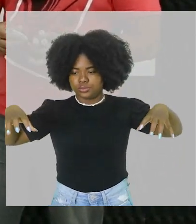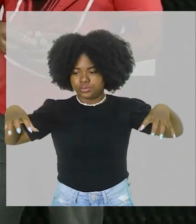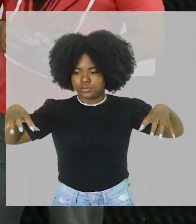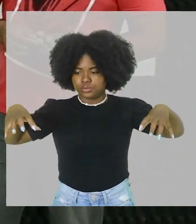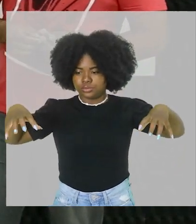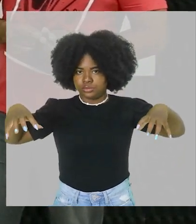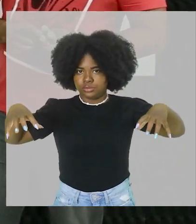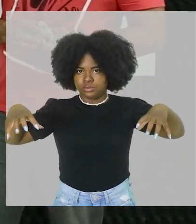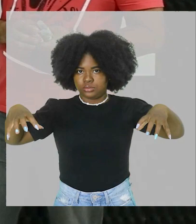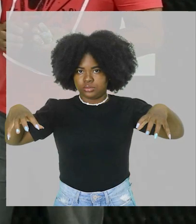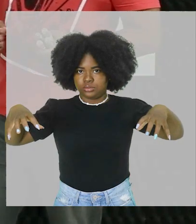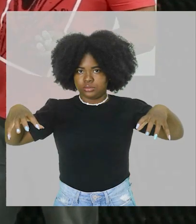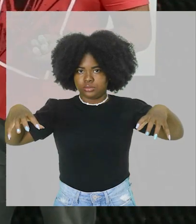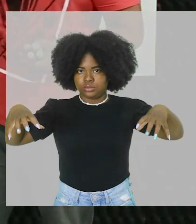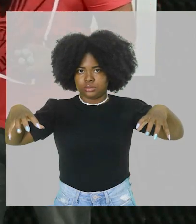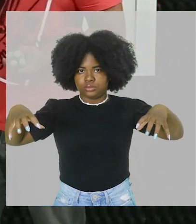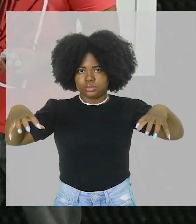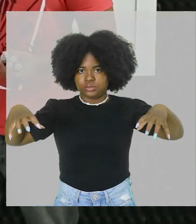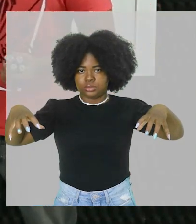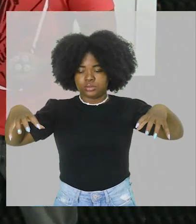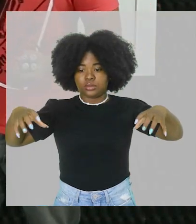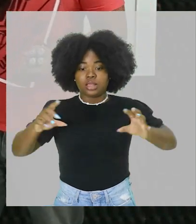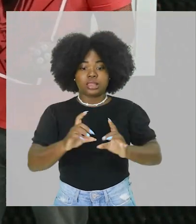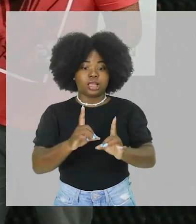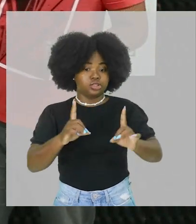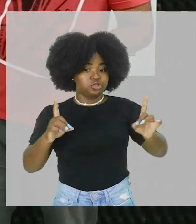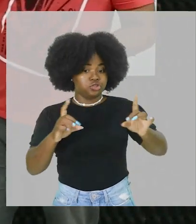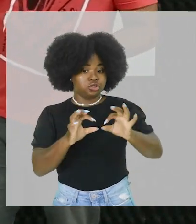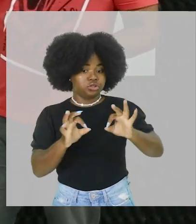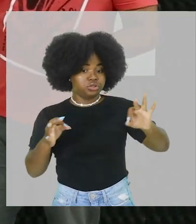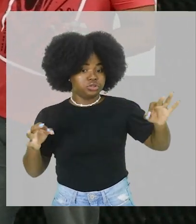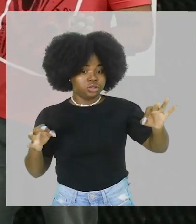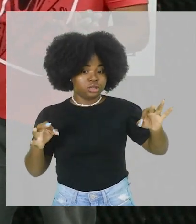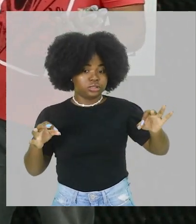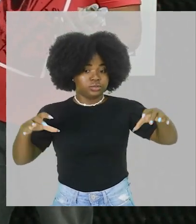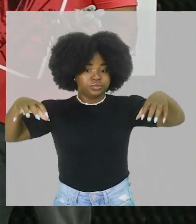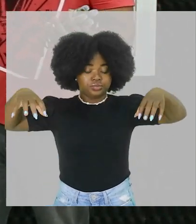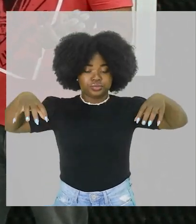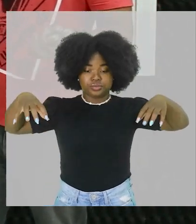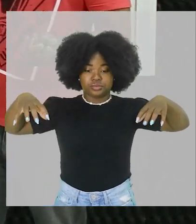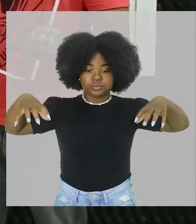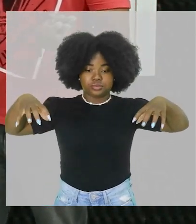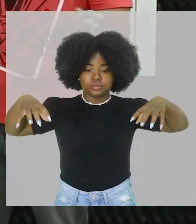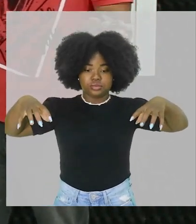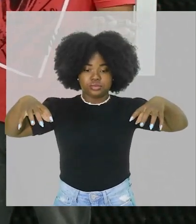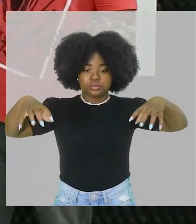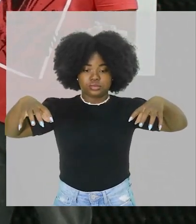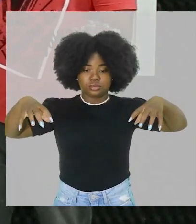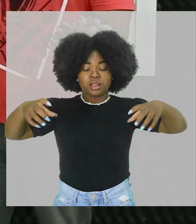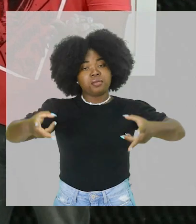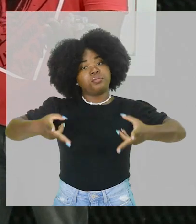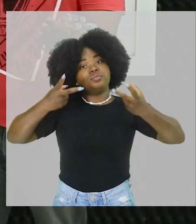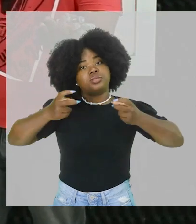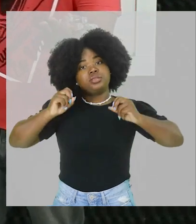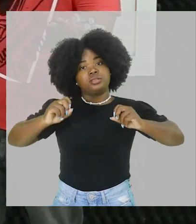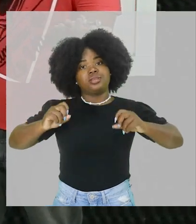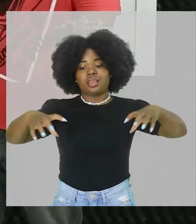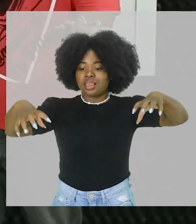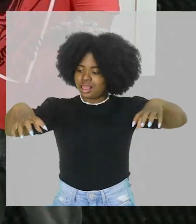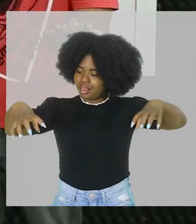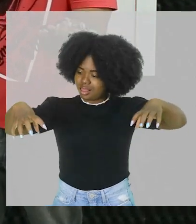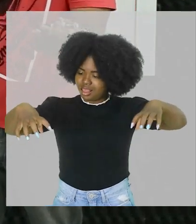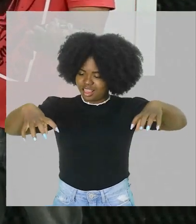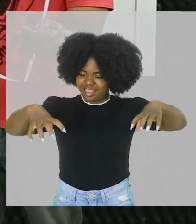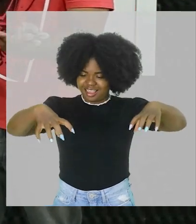magnético, certo? E da distância em que nós estaremos para esse metal, certo? A gente percebe o quê? Que esse metal,